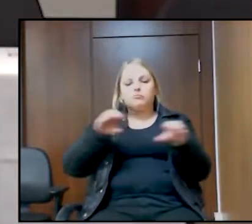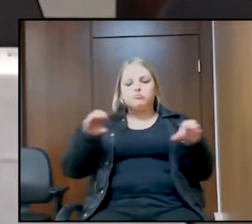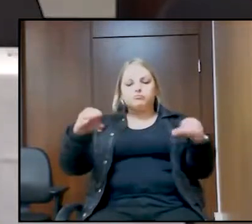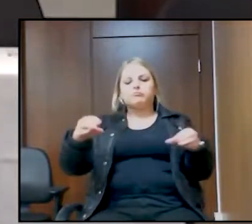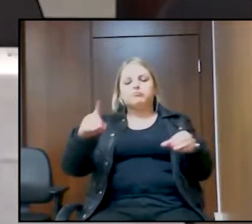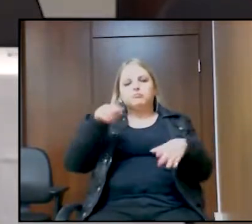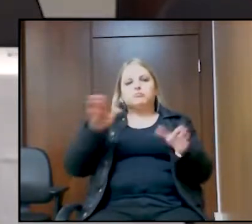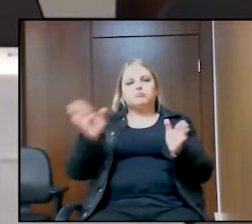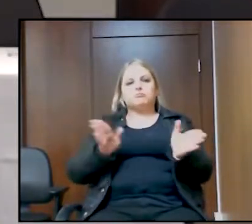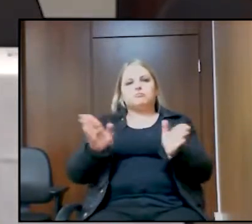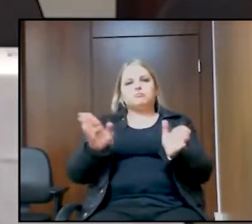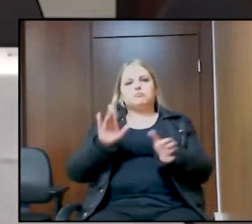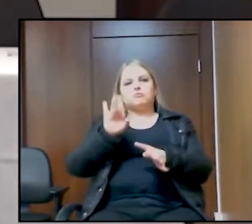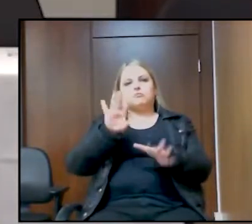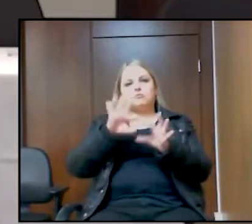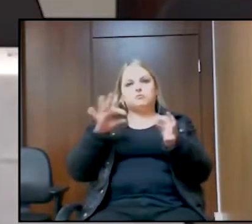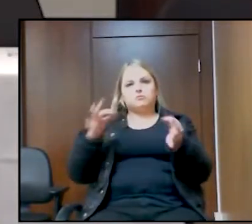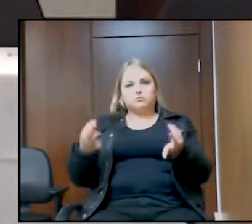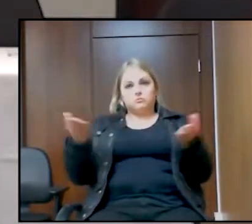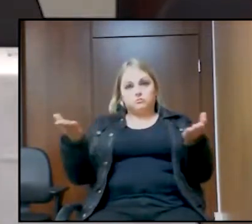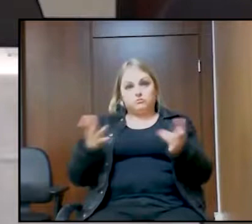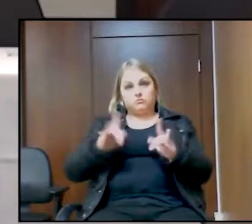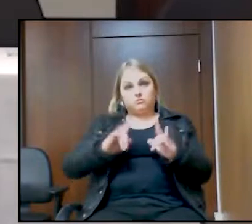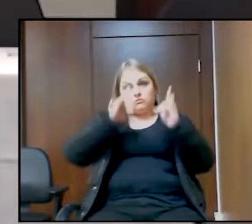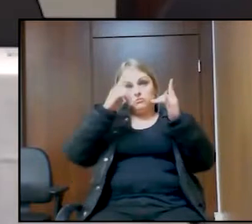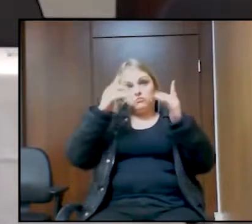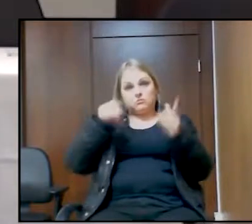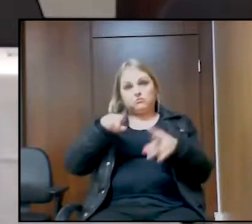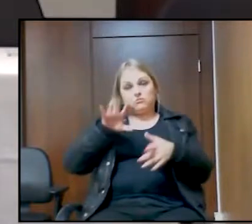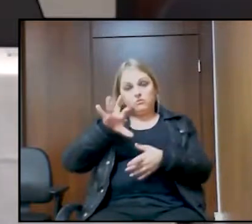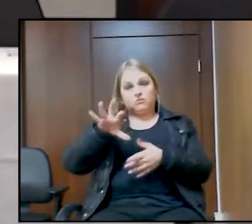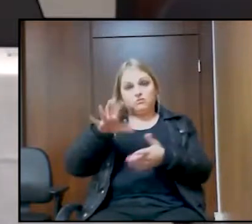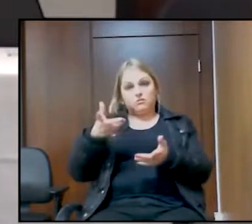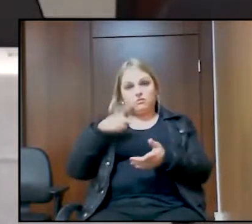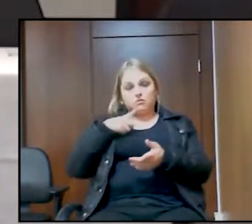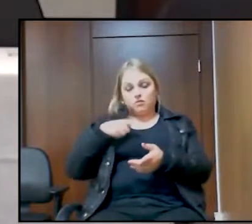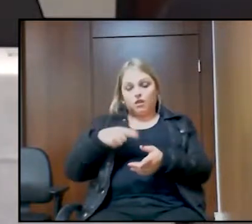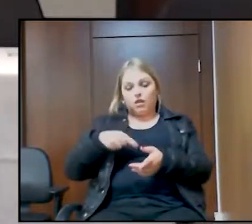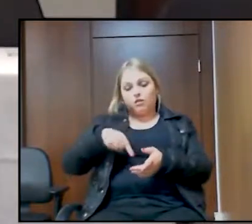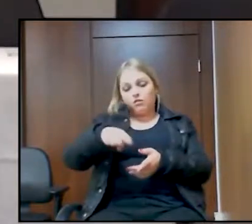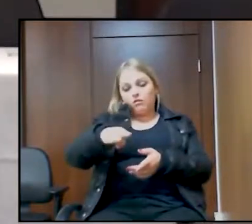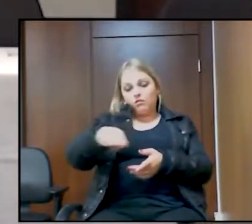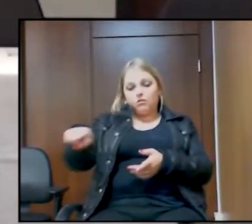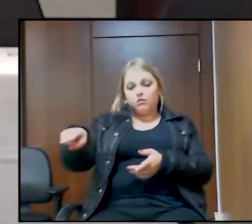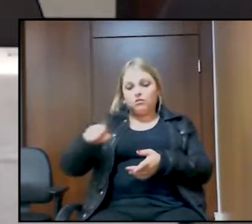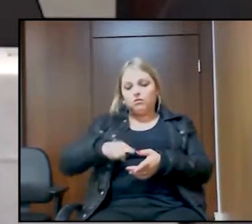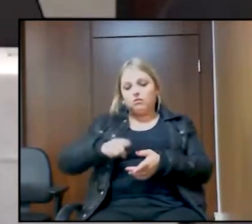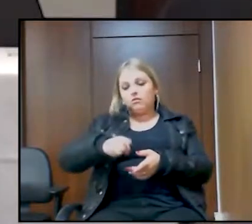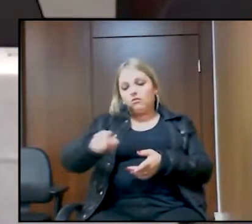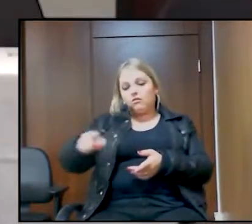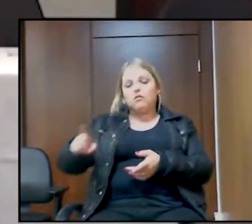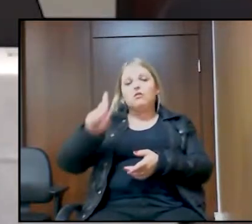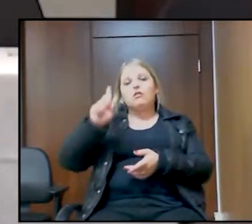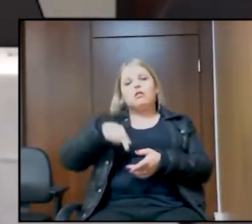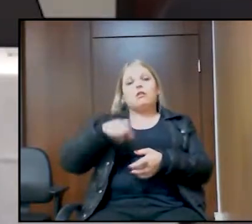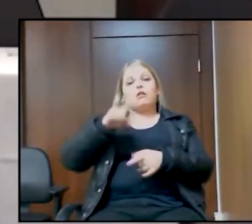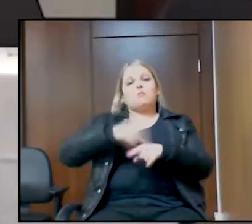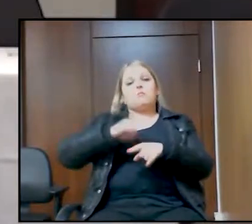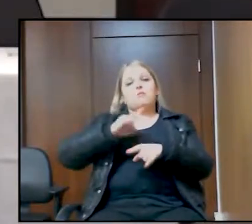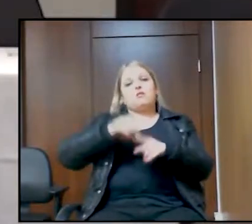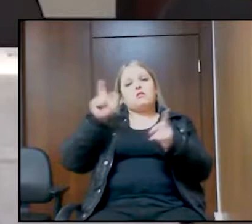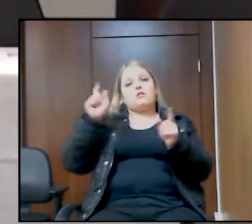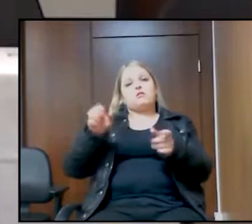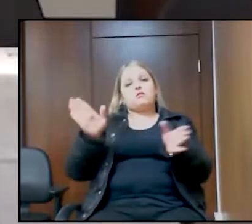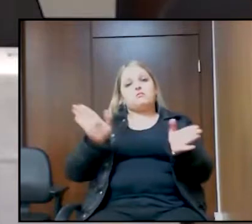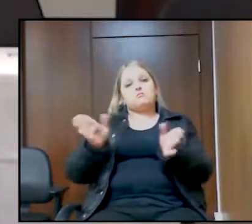o que nós temos aqui, né, neste prédio. Você tem piso tátil, uma rampa e um banheiro acessível, então pronto, né?